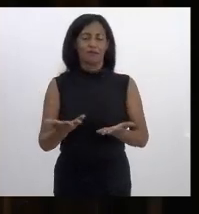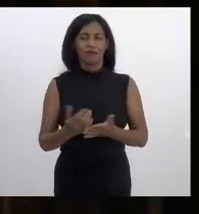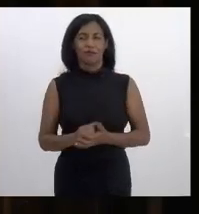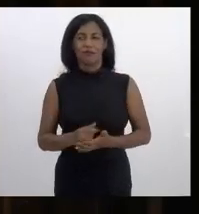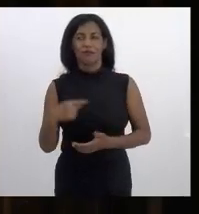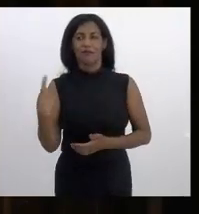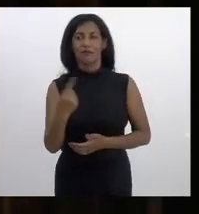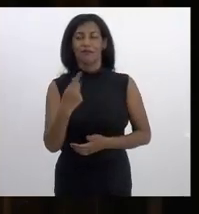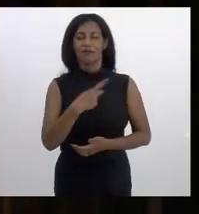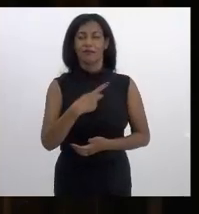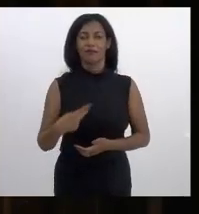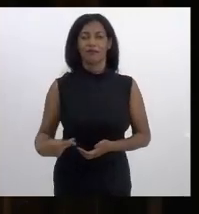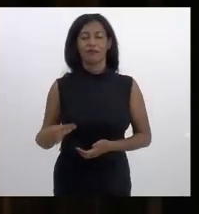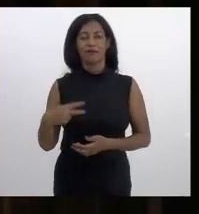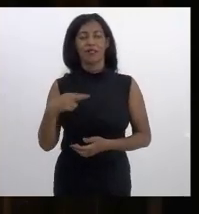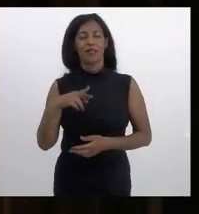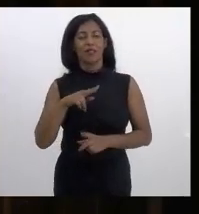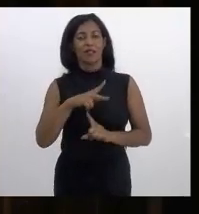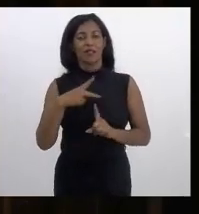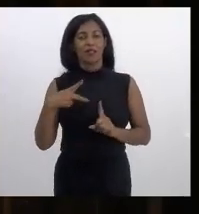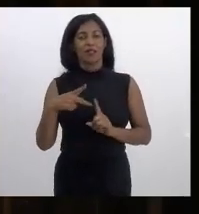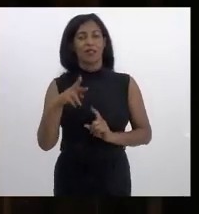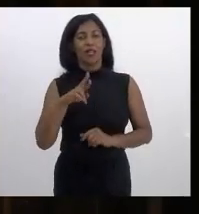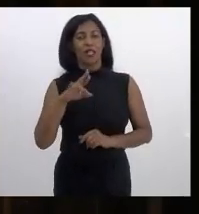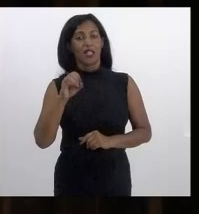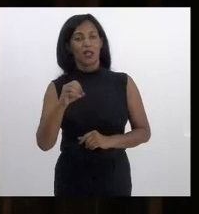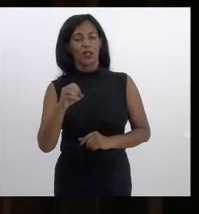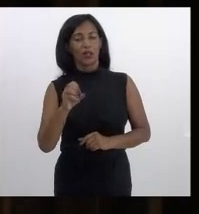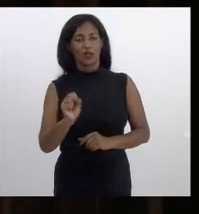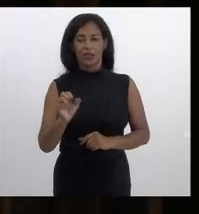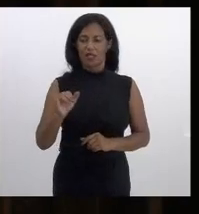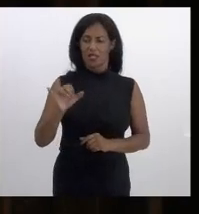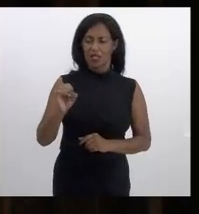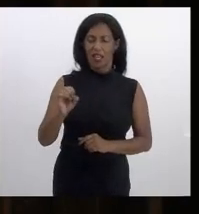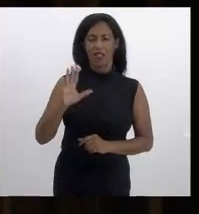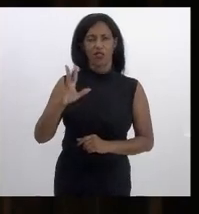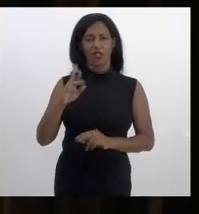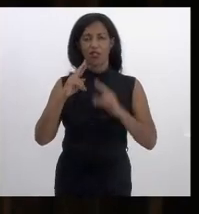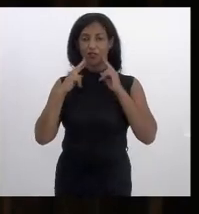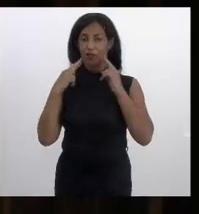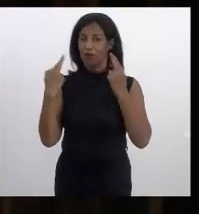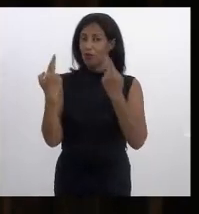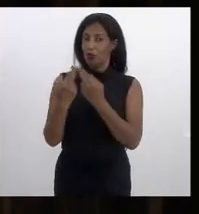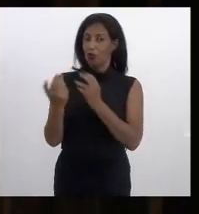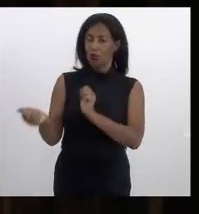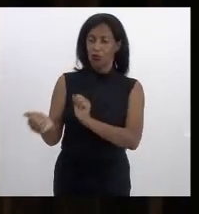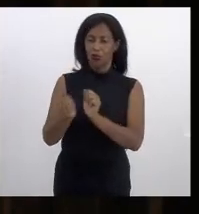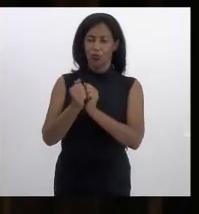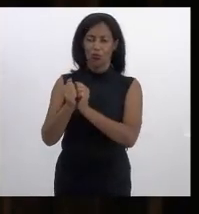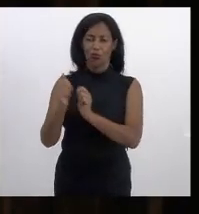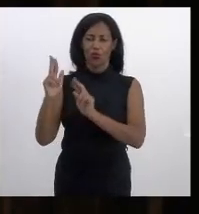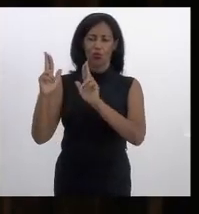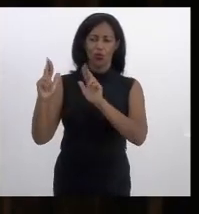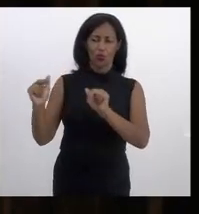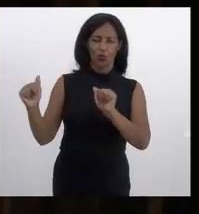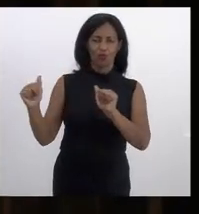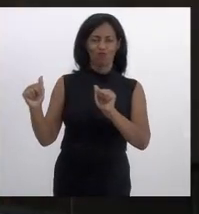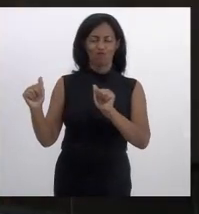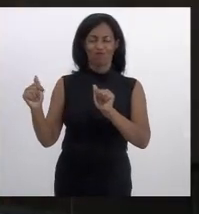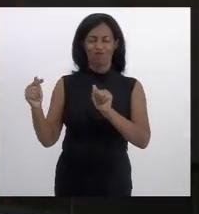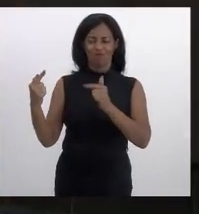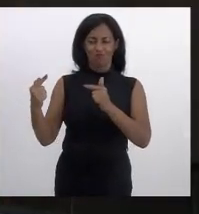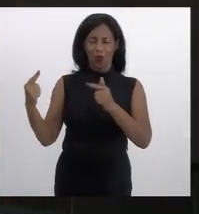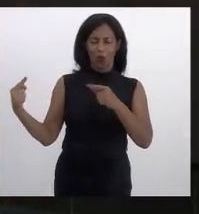nosso presidente do Rio previdência Sérgio Aureliano já tivemos algumas reuniões e a gente nunca chegou realmente